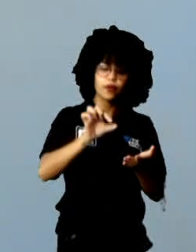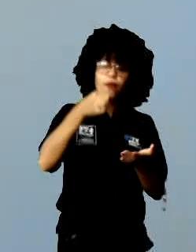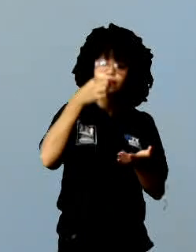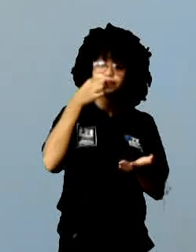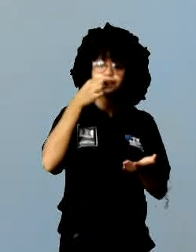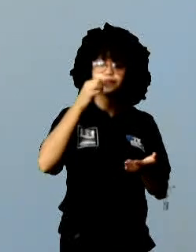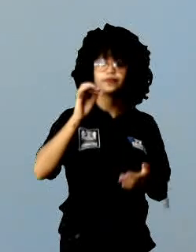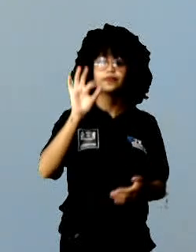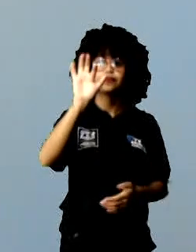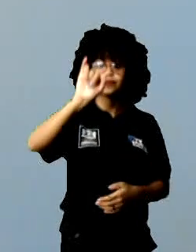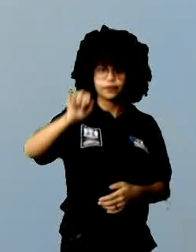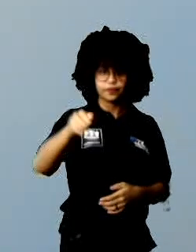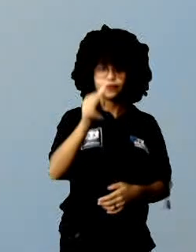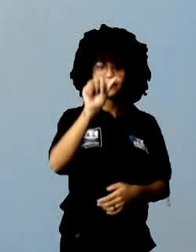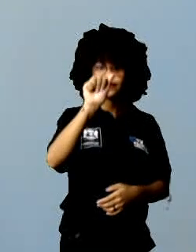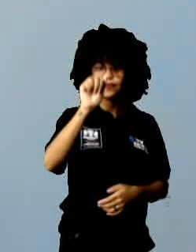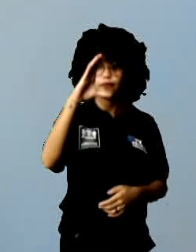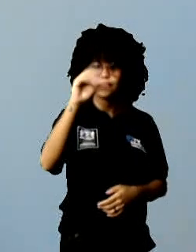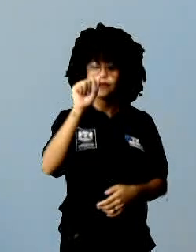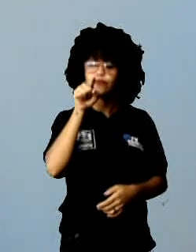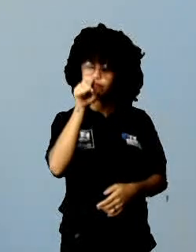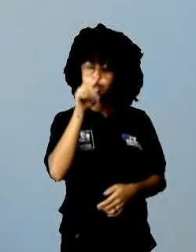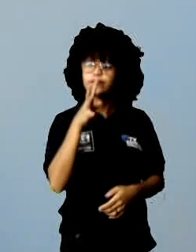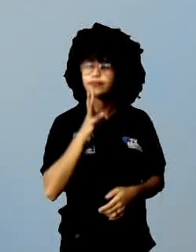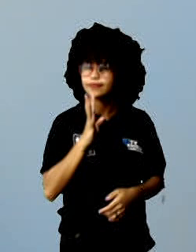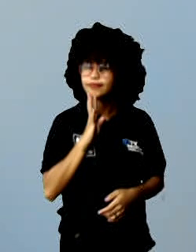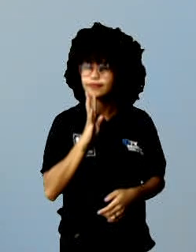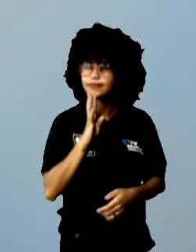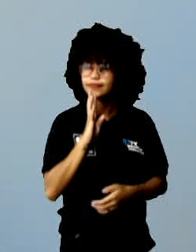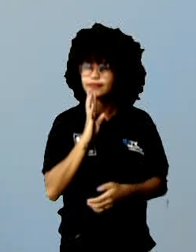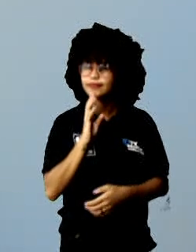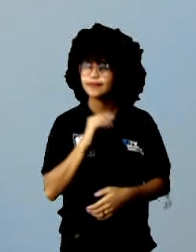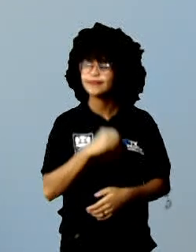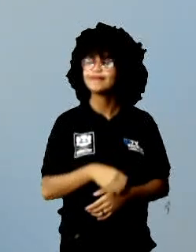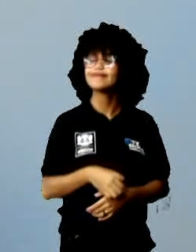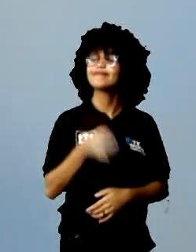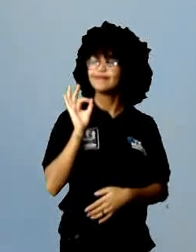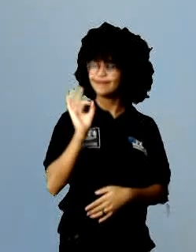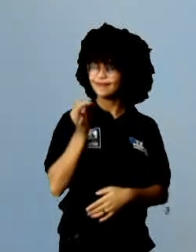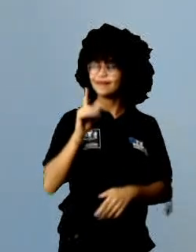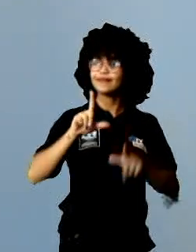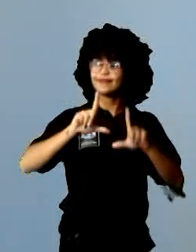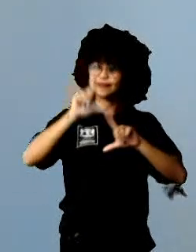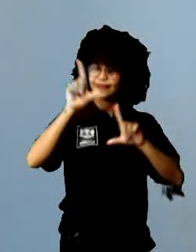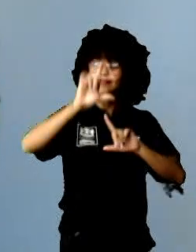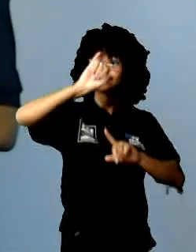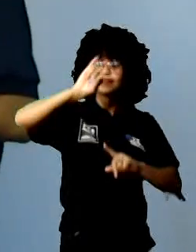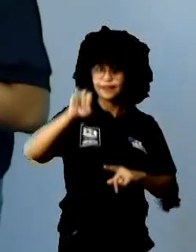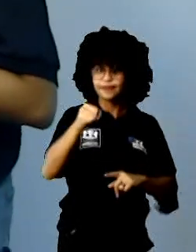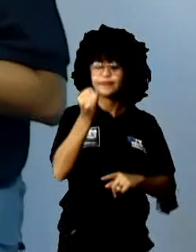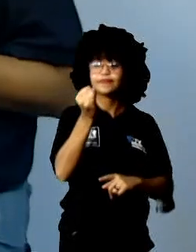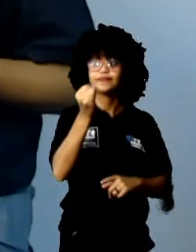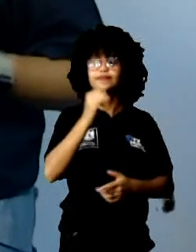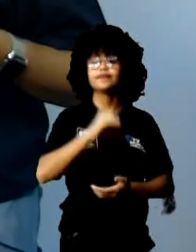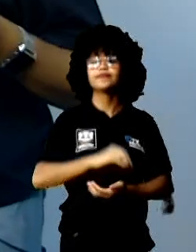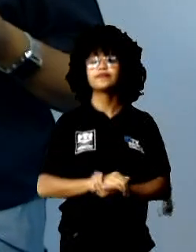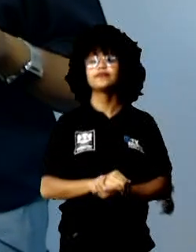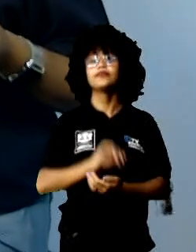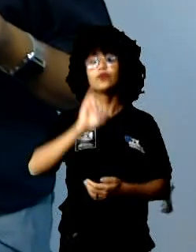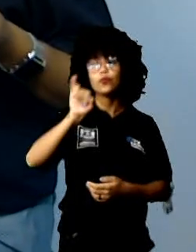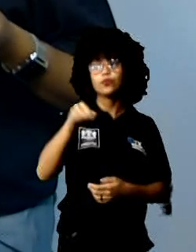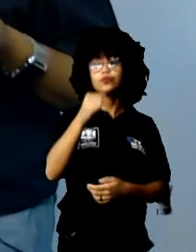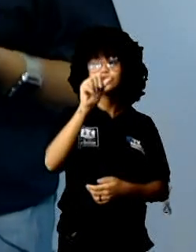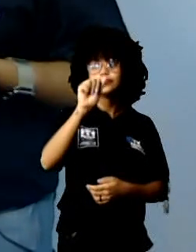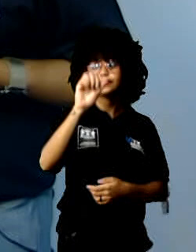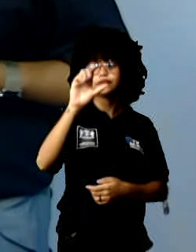jaca vocês conhecem e isso mesmo a letrinha j j